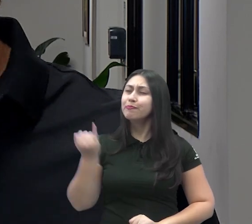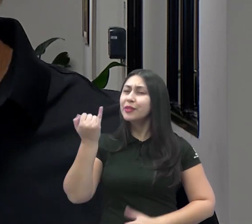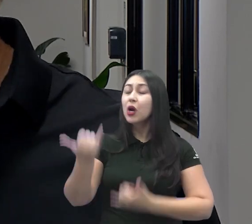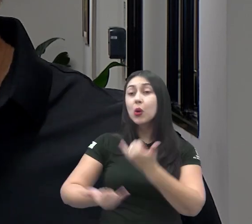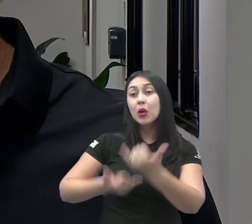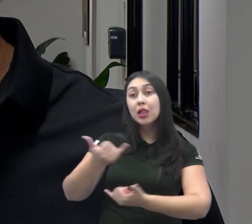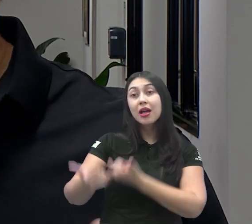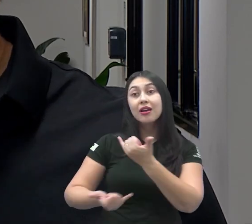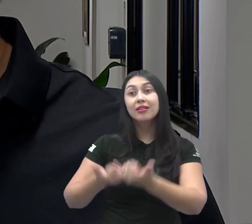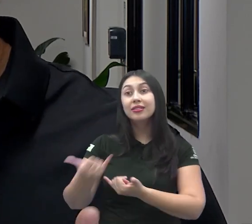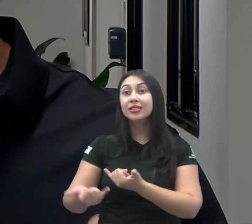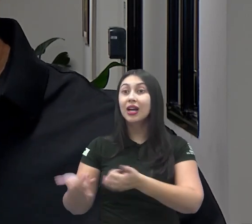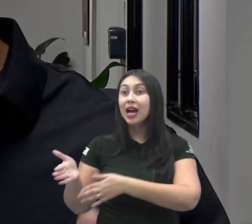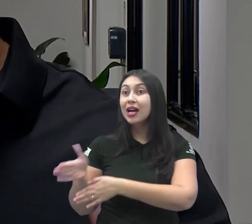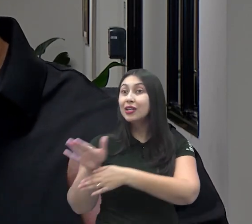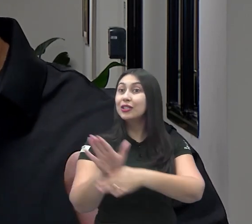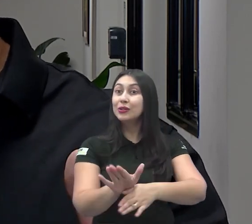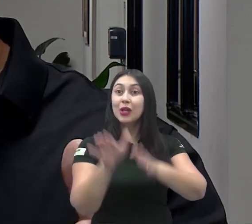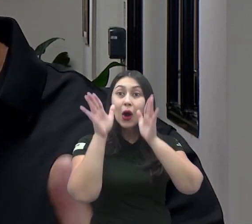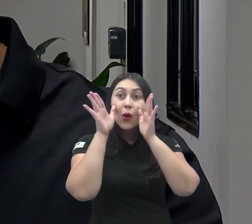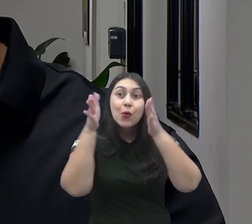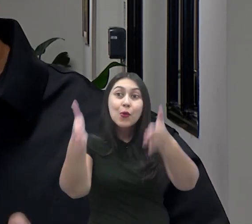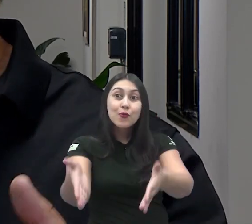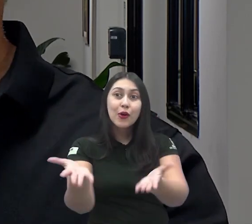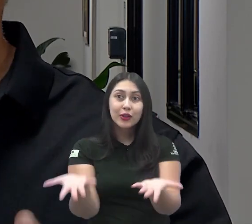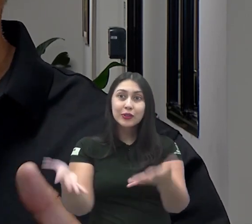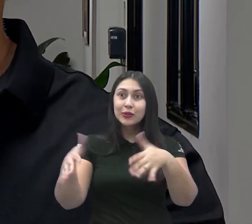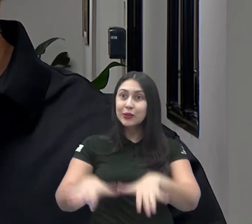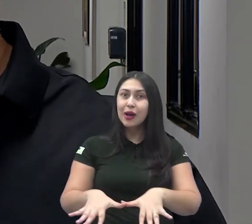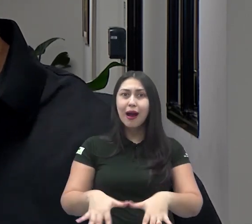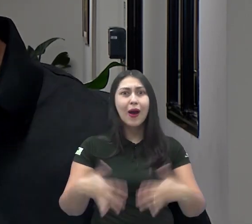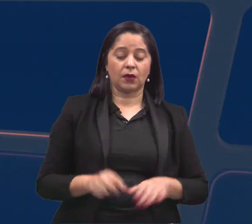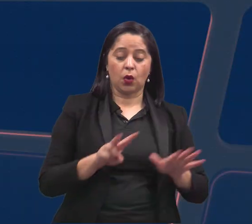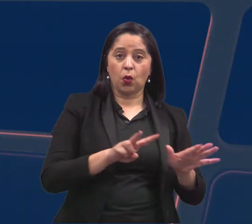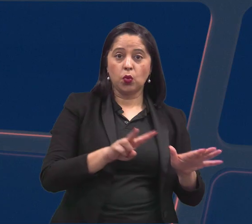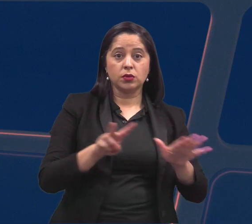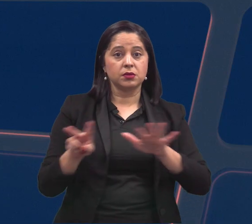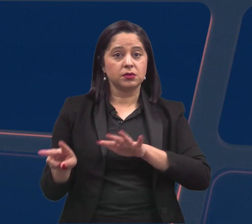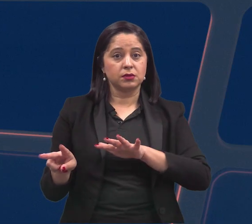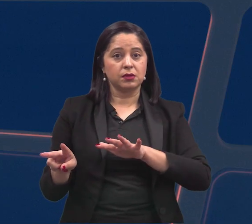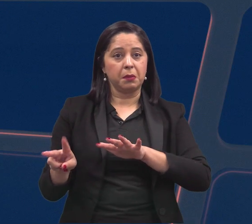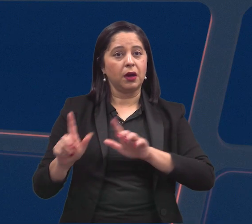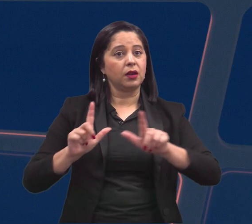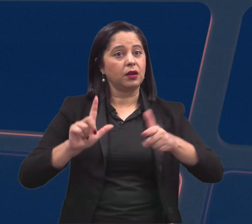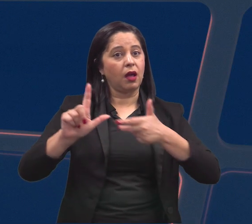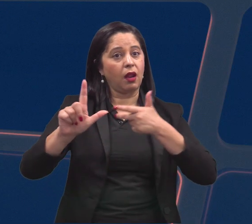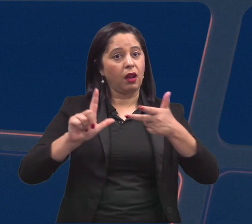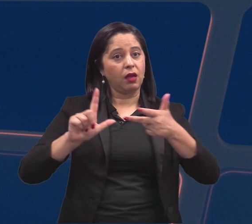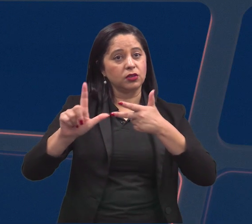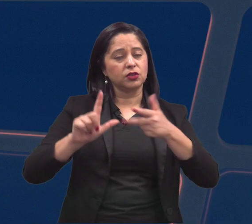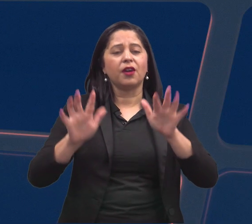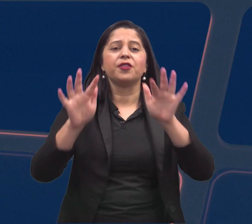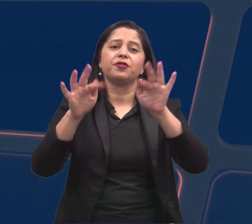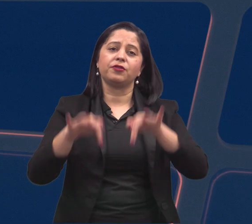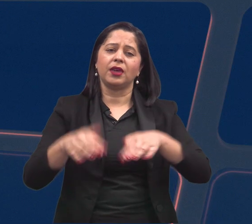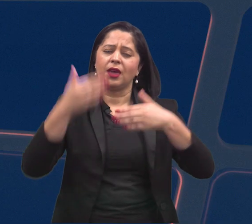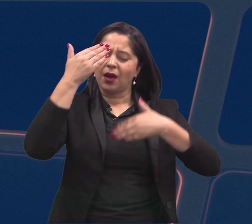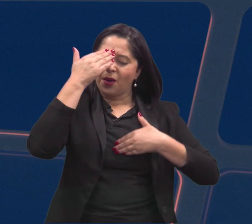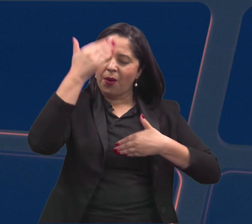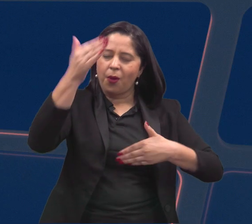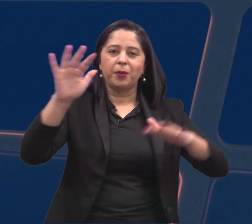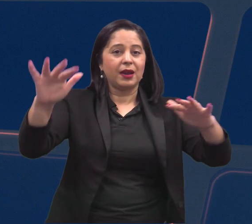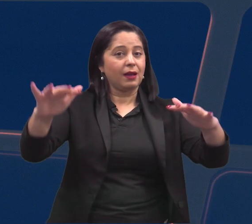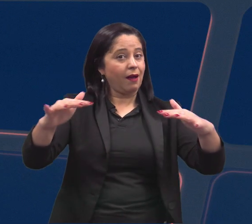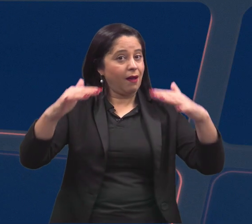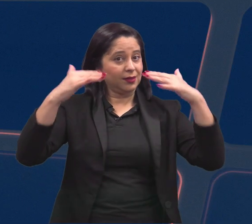Isso é muito importante. O lazer traz muito esse foco da inclusão. E assim encerramos o Semana Legislativa. Obrigada